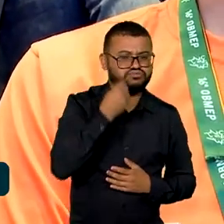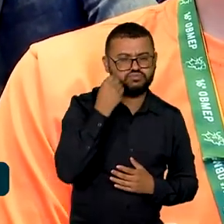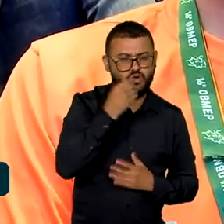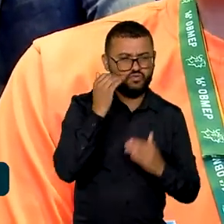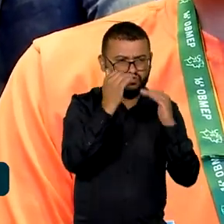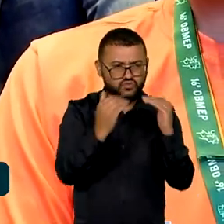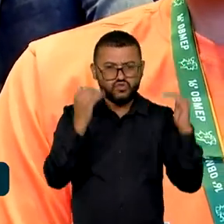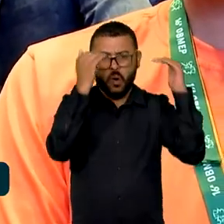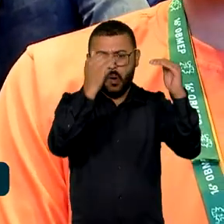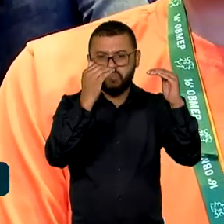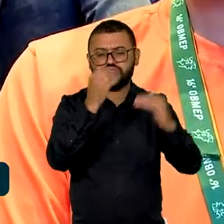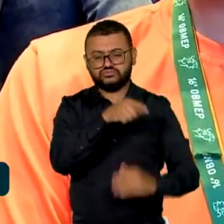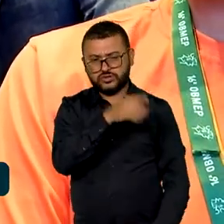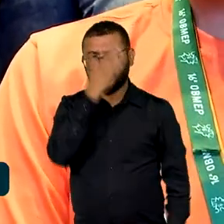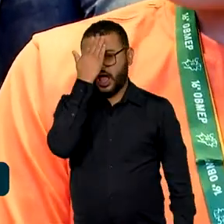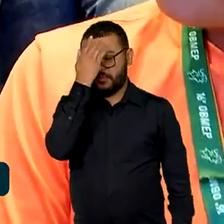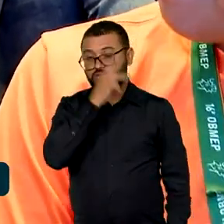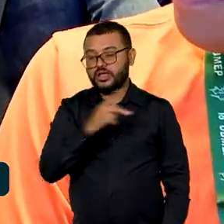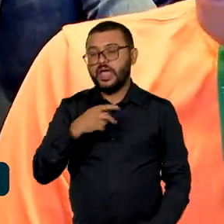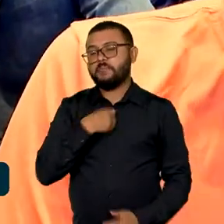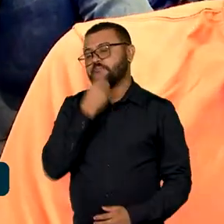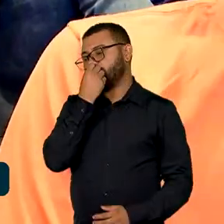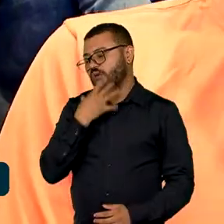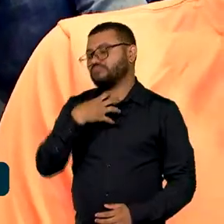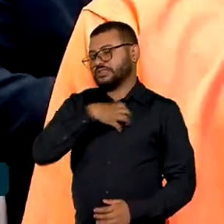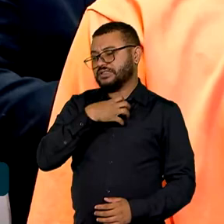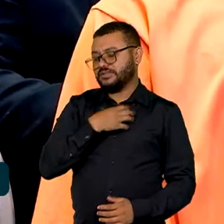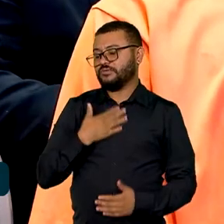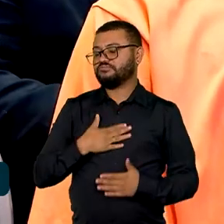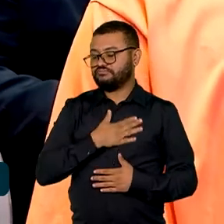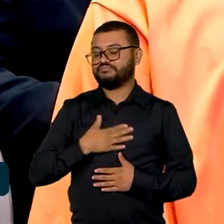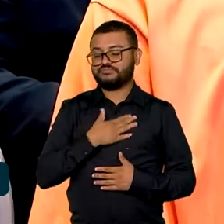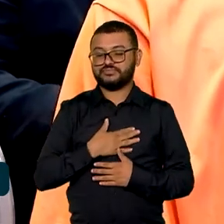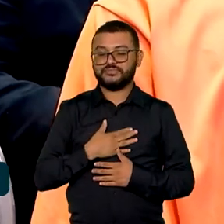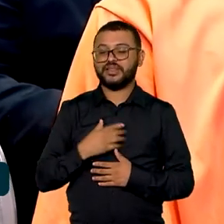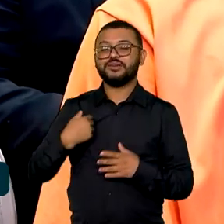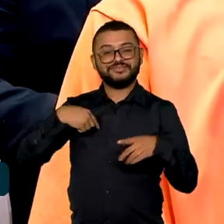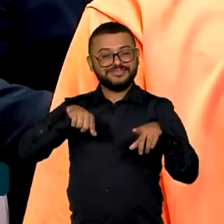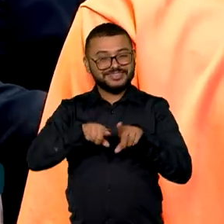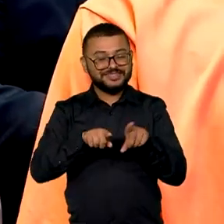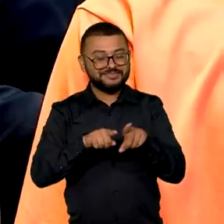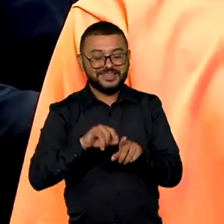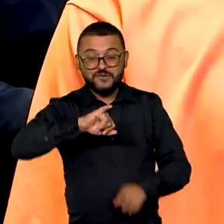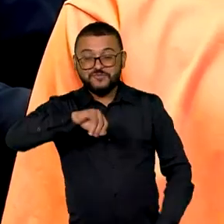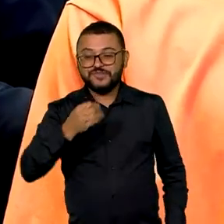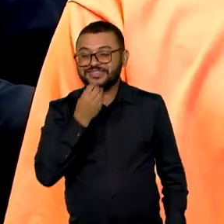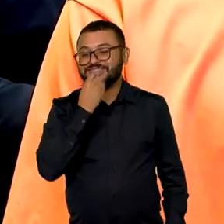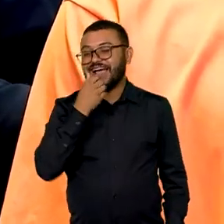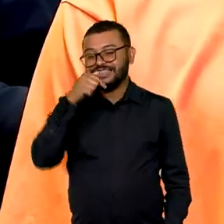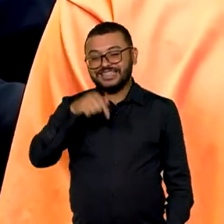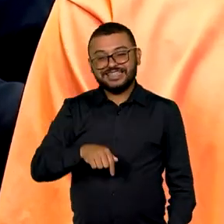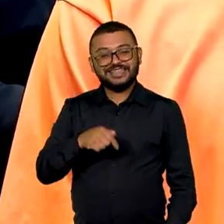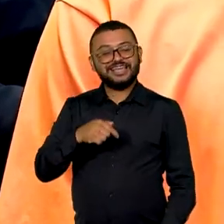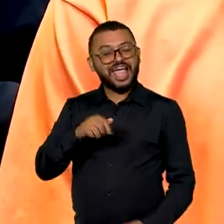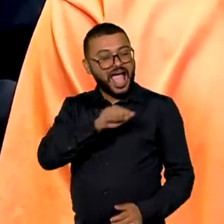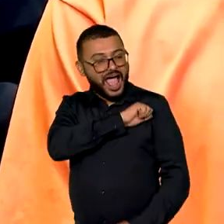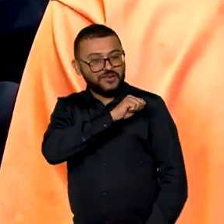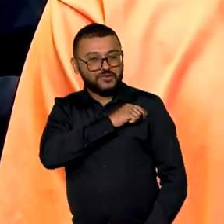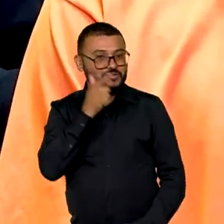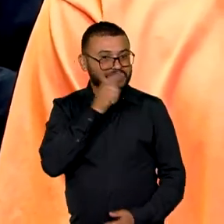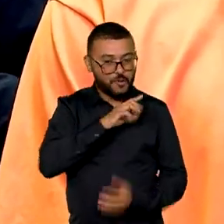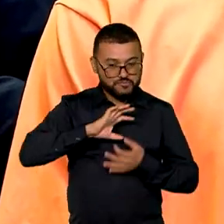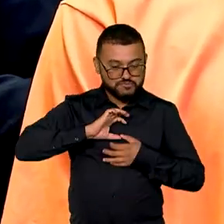grau de conhecimento. Então, acho que vai ser algo muito bom para mim. Eu acho que vai ser uma oportunidade incrível para os alunos